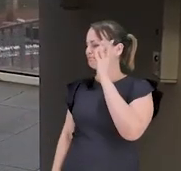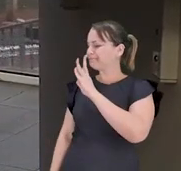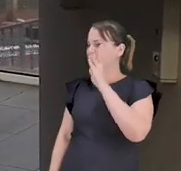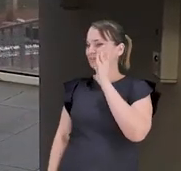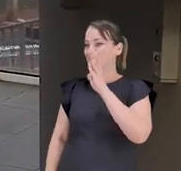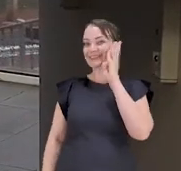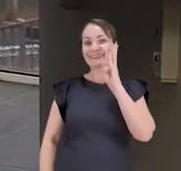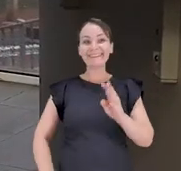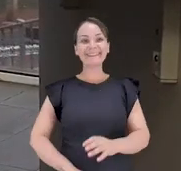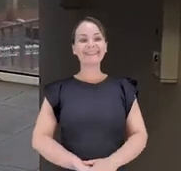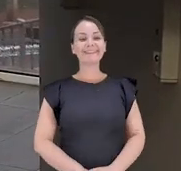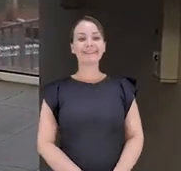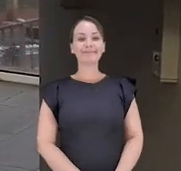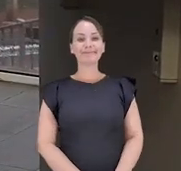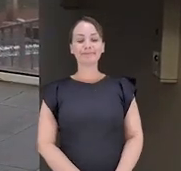legal.